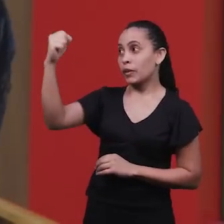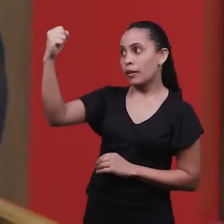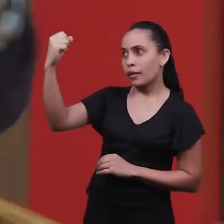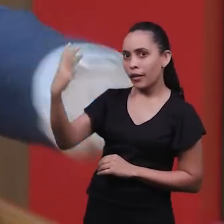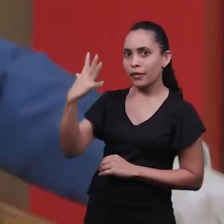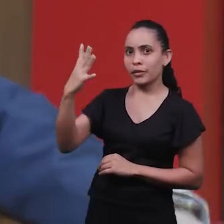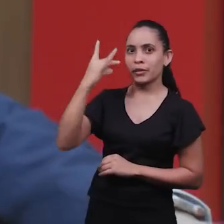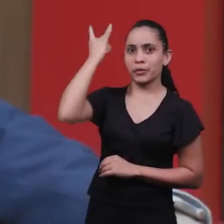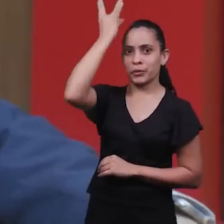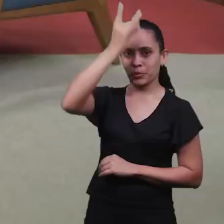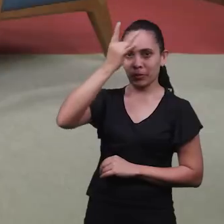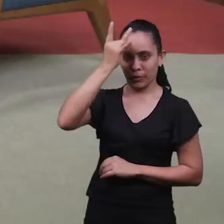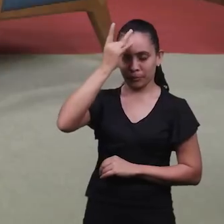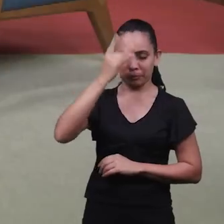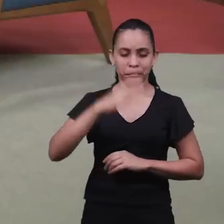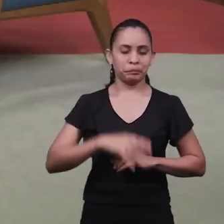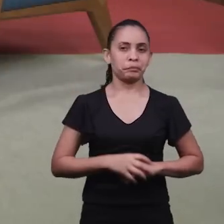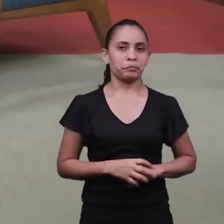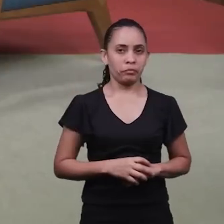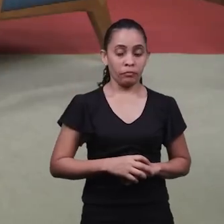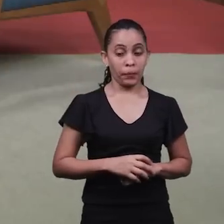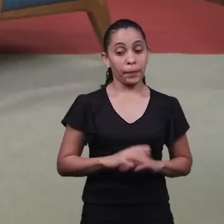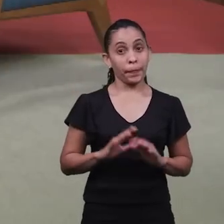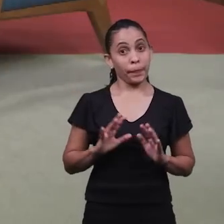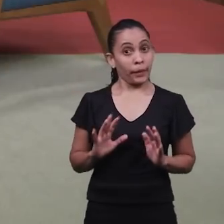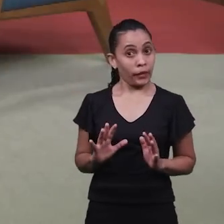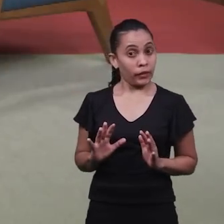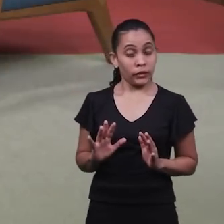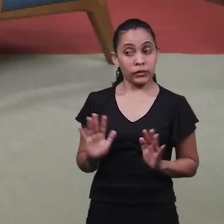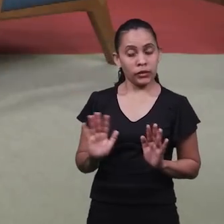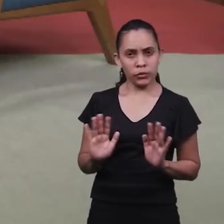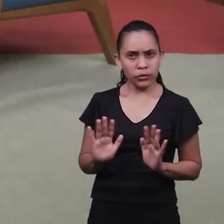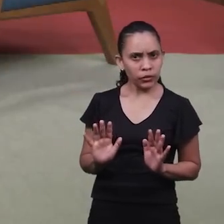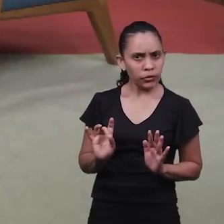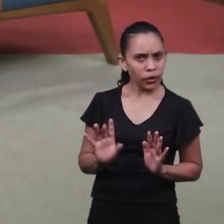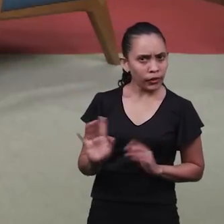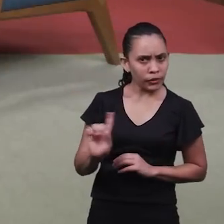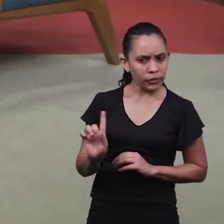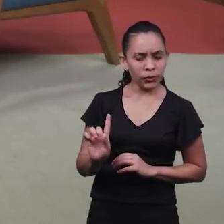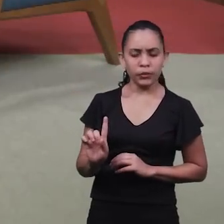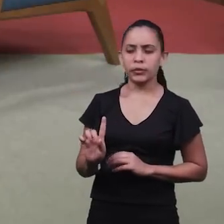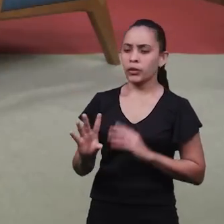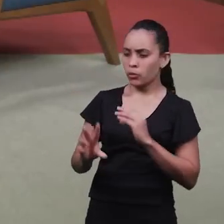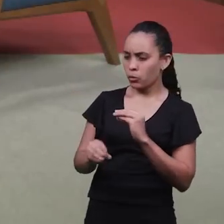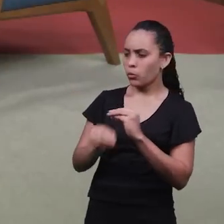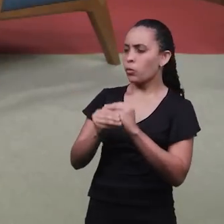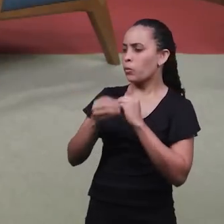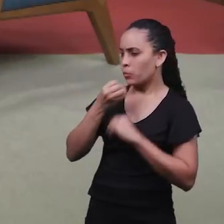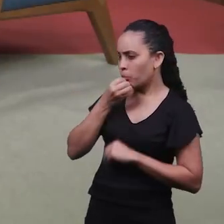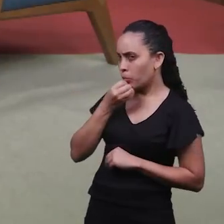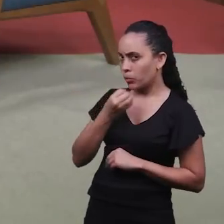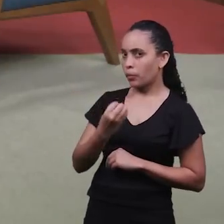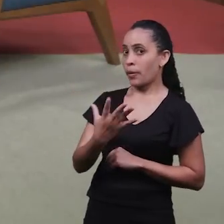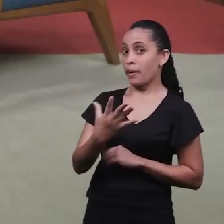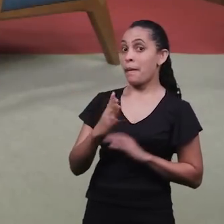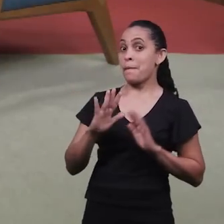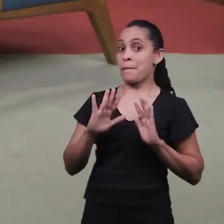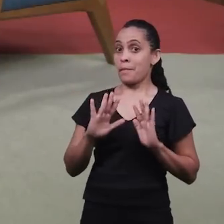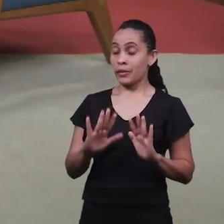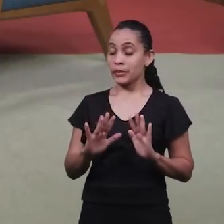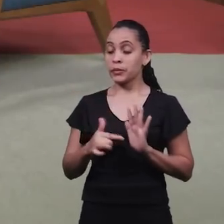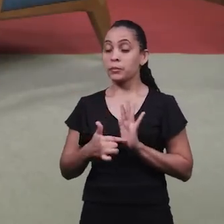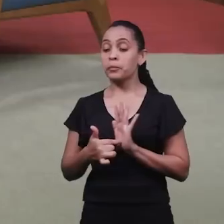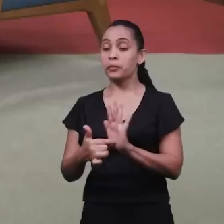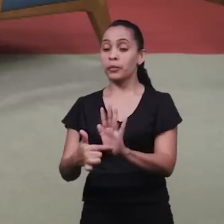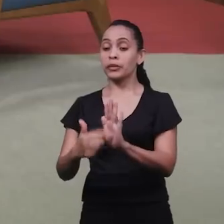revelação do Espírito Santo, a partir da palavra. E não só isso, né? Isso o Sérgio colocou muito bem aqui.